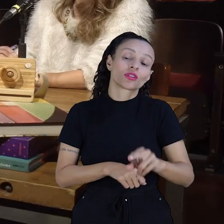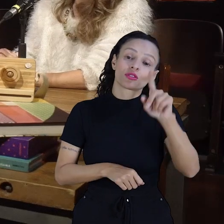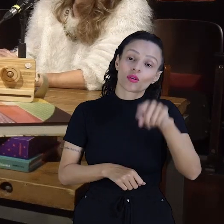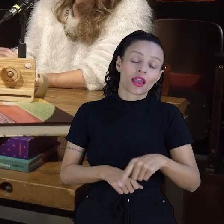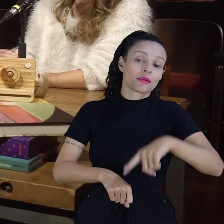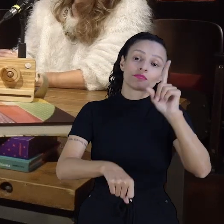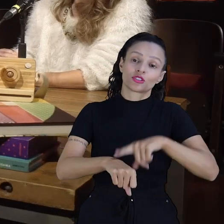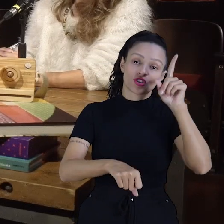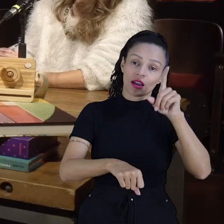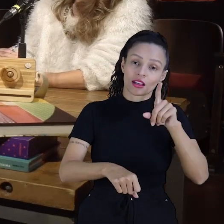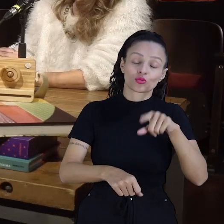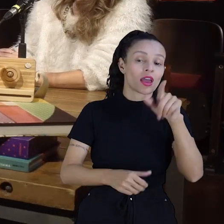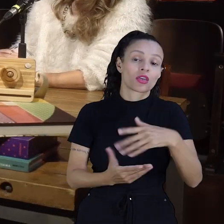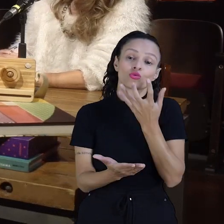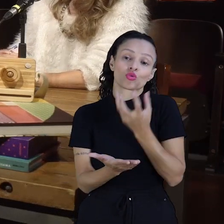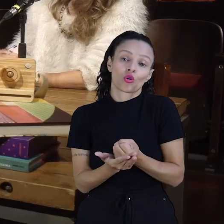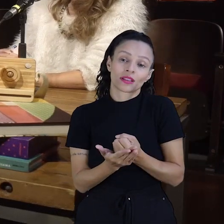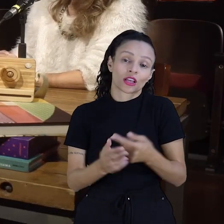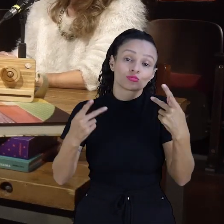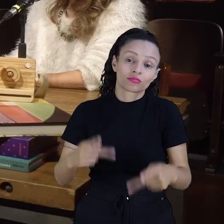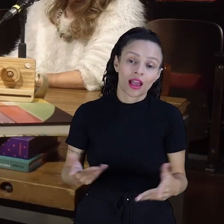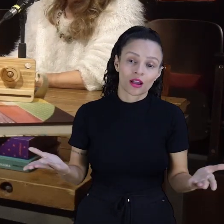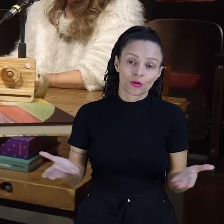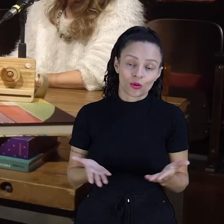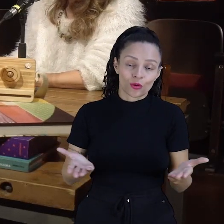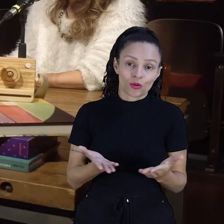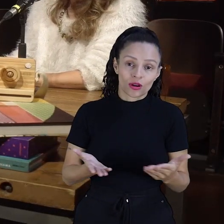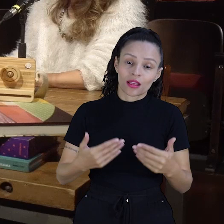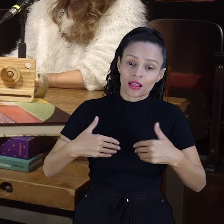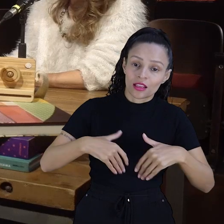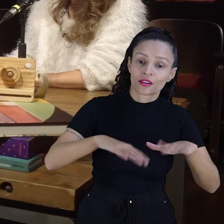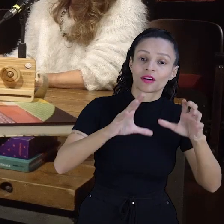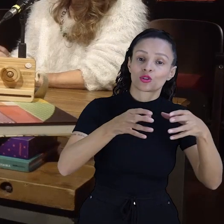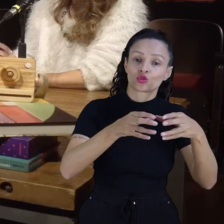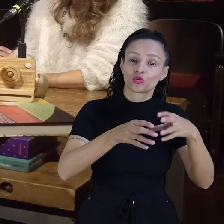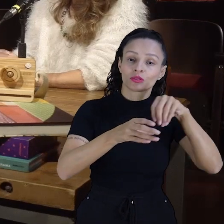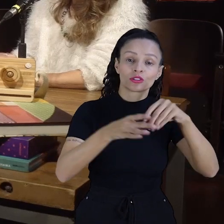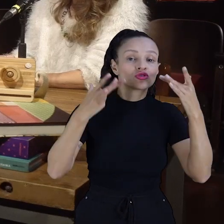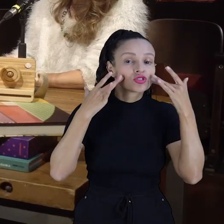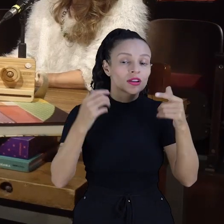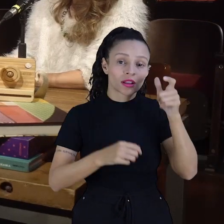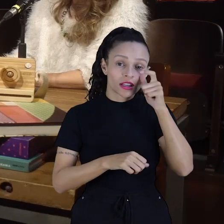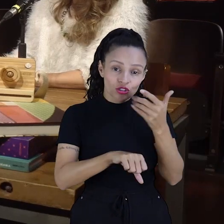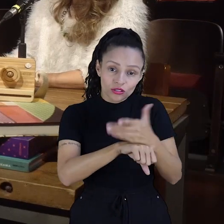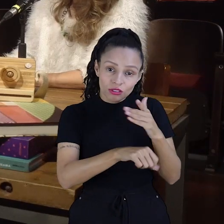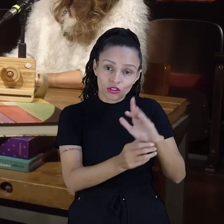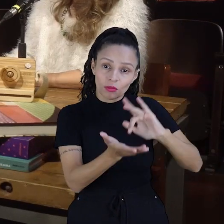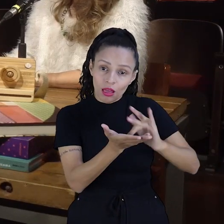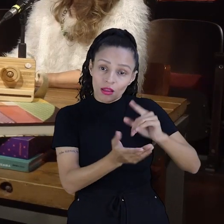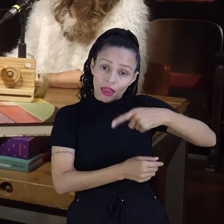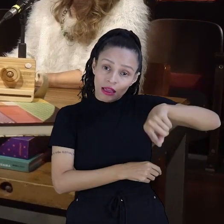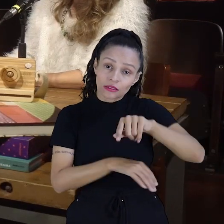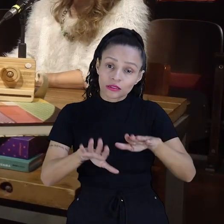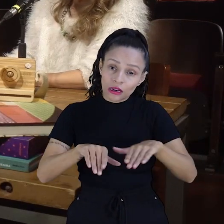eles são imediatos, eles são documentados aqui agora. Levar um grupo para dentro de um teatro para assistir um ensaio de bailarinos